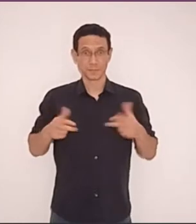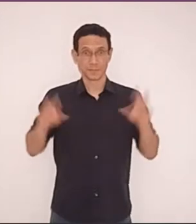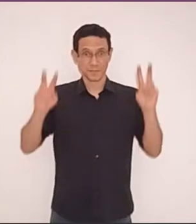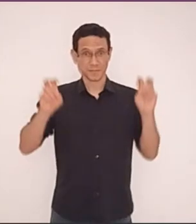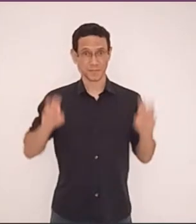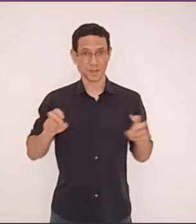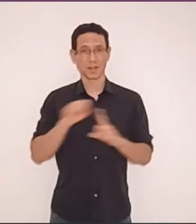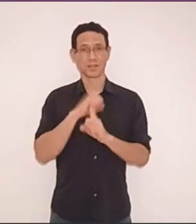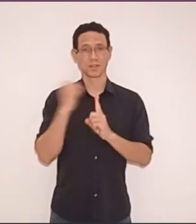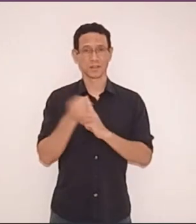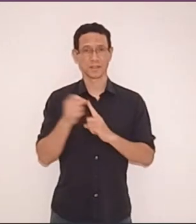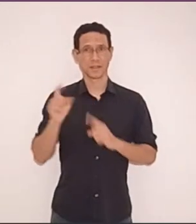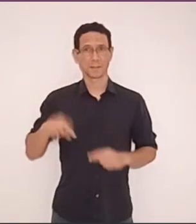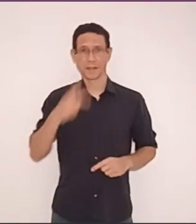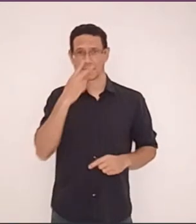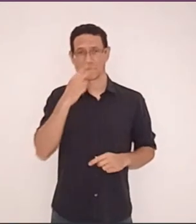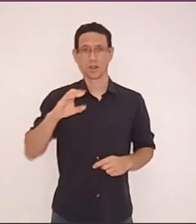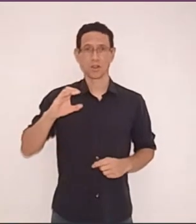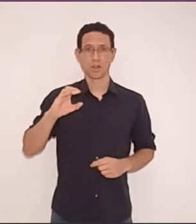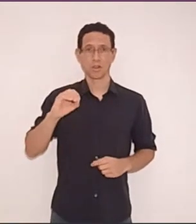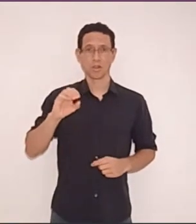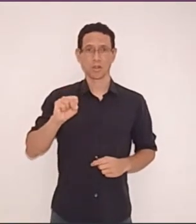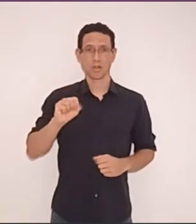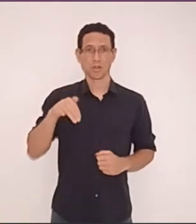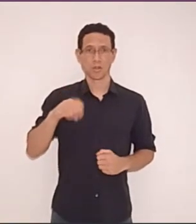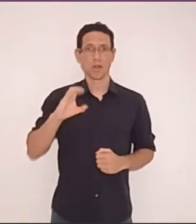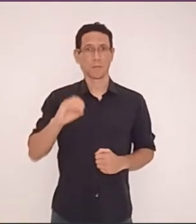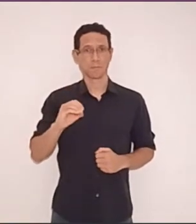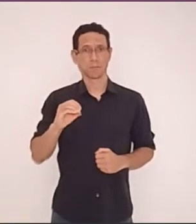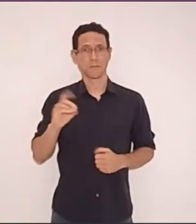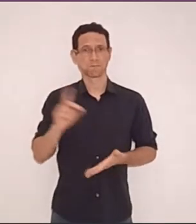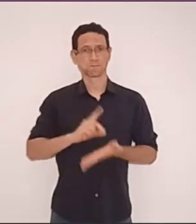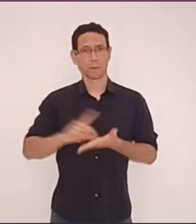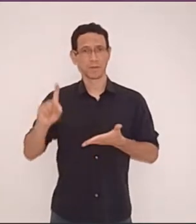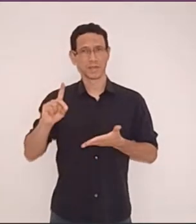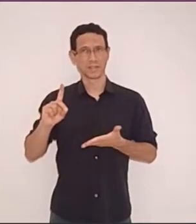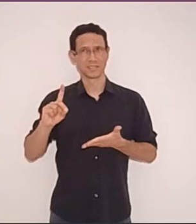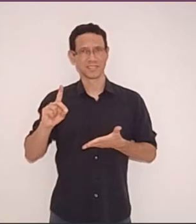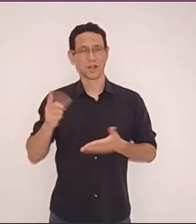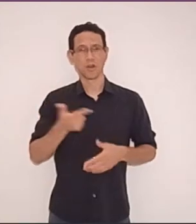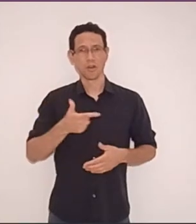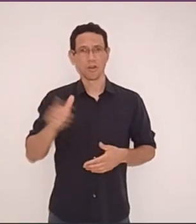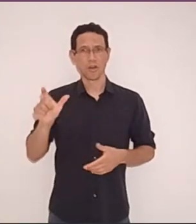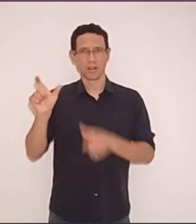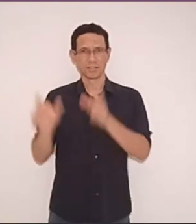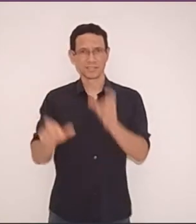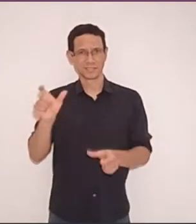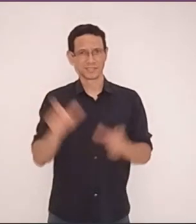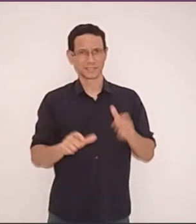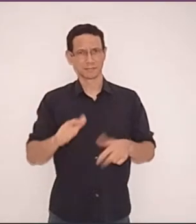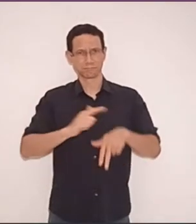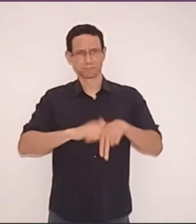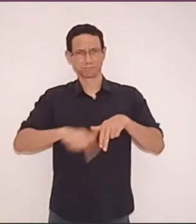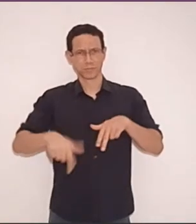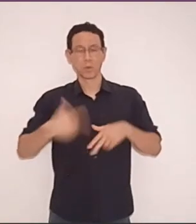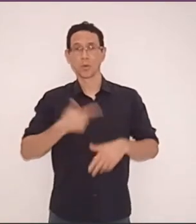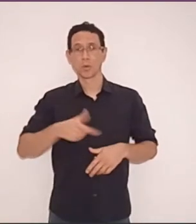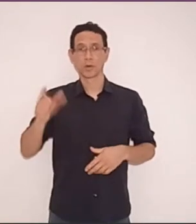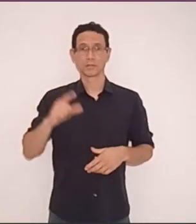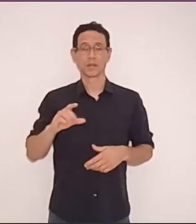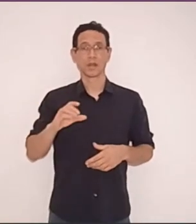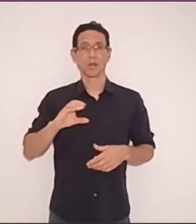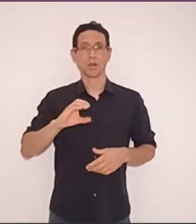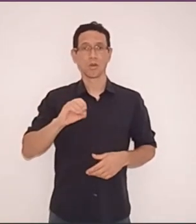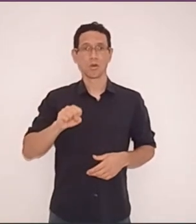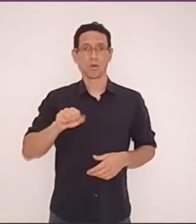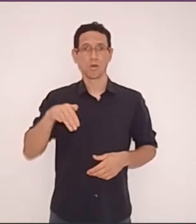fórmicas e outras são mais Cosmo filho Então segue forte a favor da vida do mundo não tenho medo do mundo e que acolhe um homem